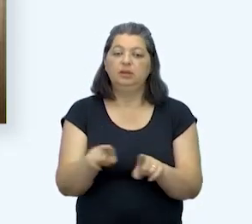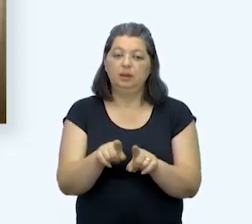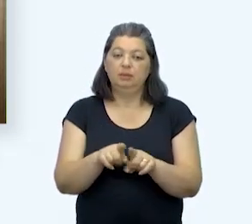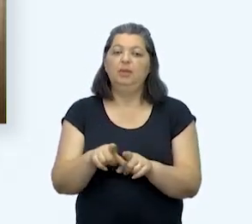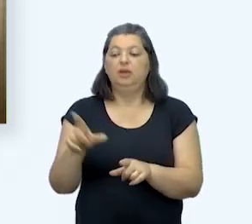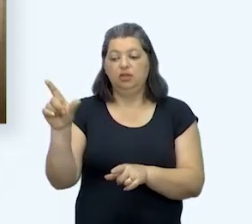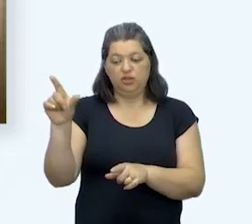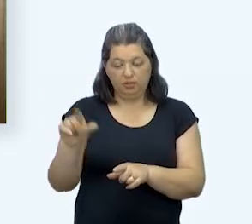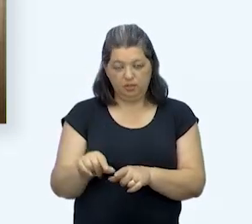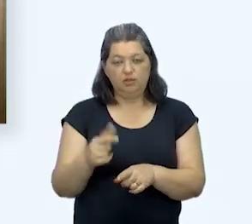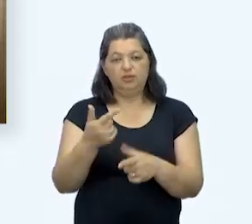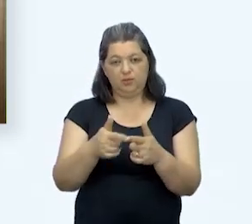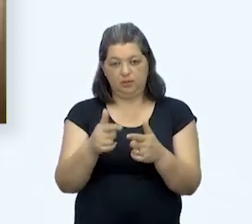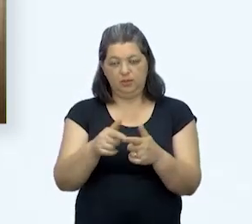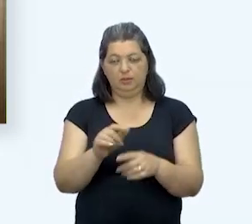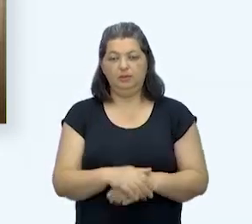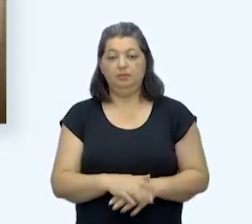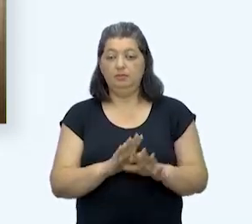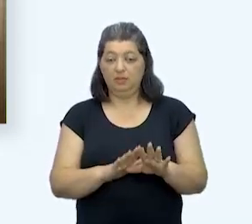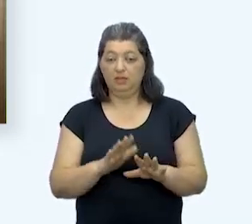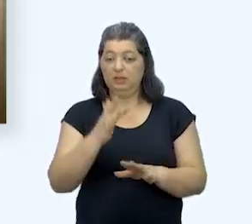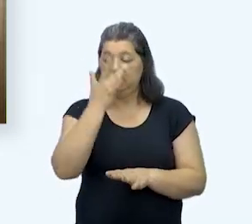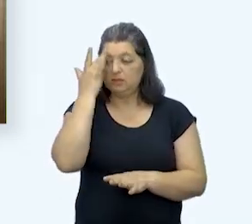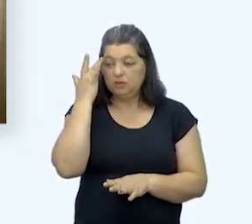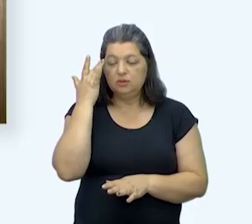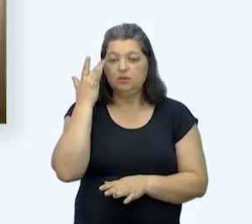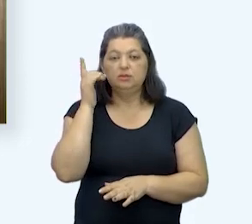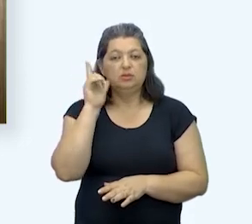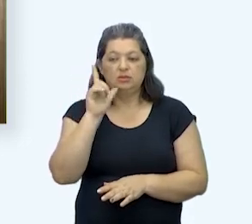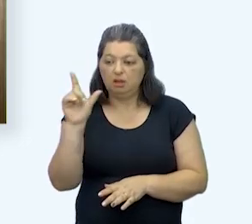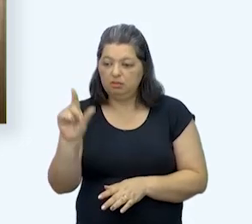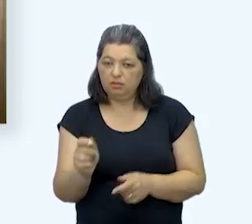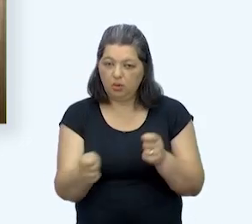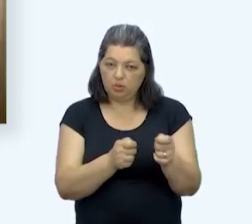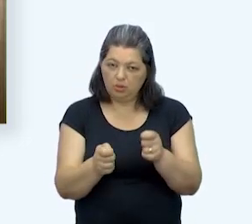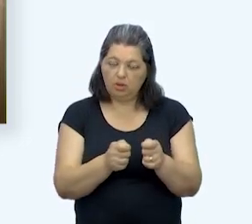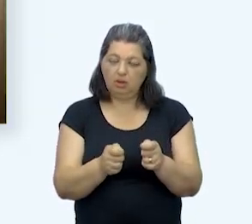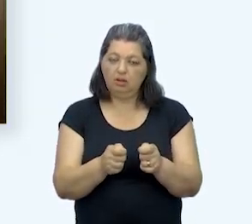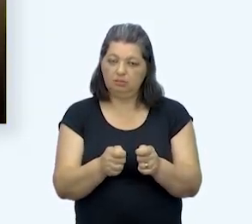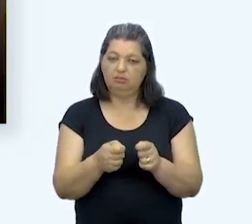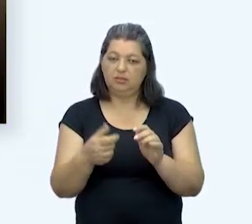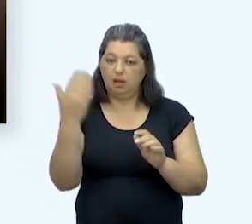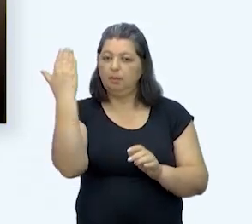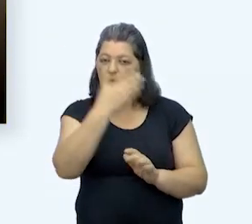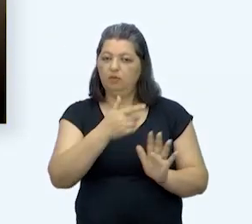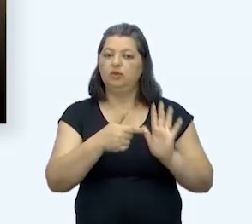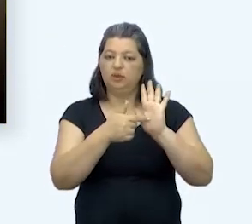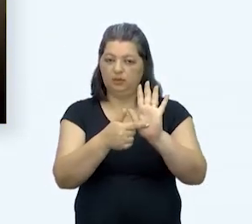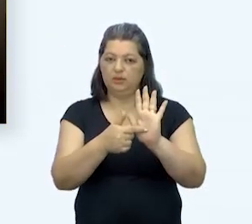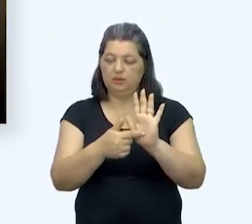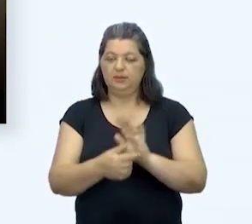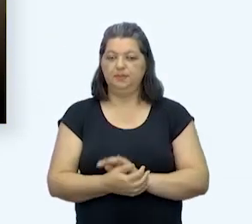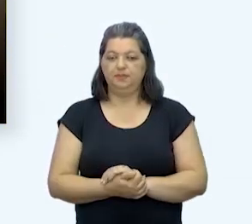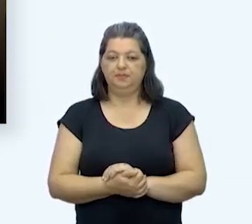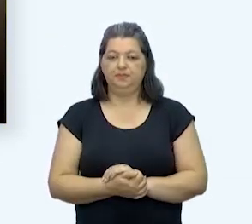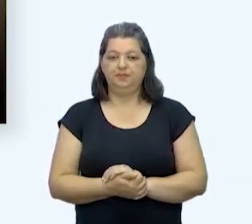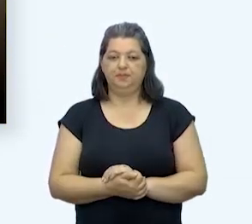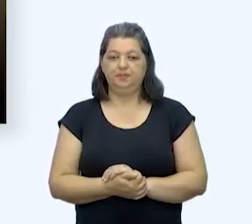Isso mesmo! Mas enquanto as pessoas não diminuem, aí está a prova do que acontece.